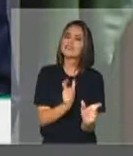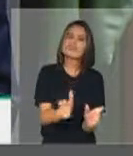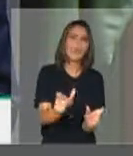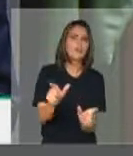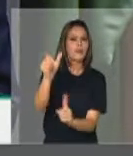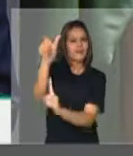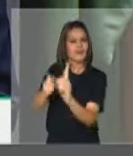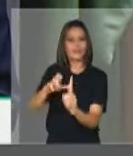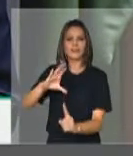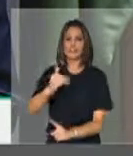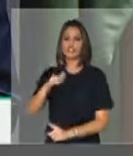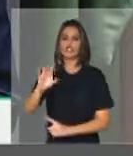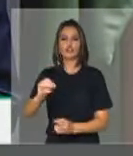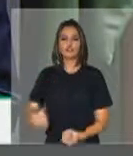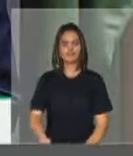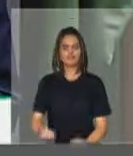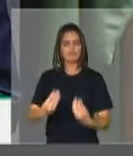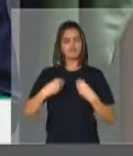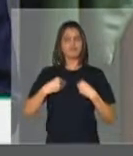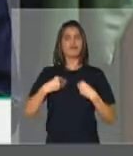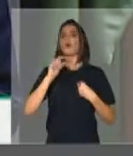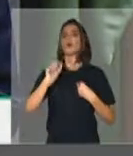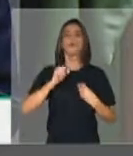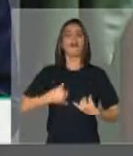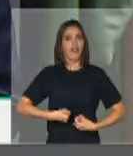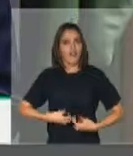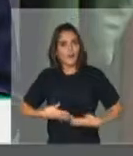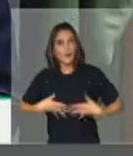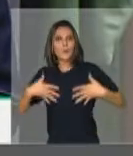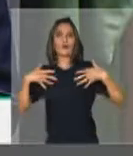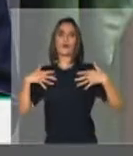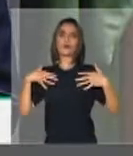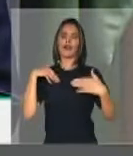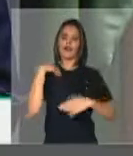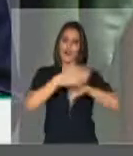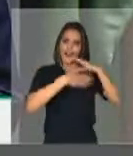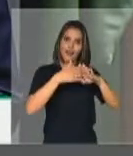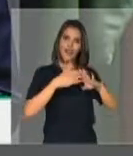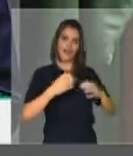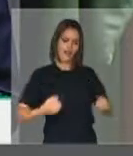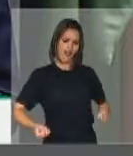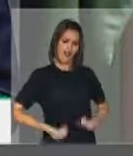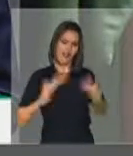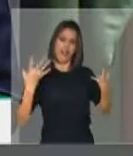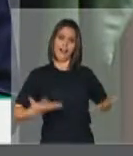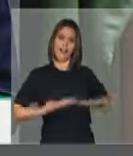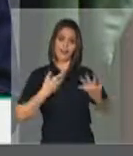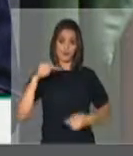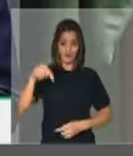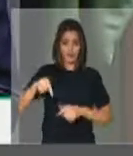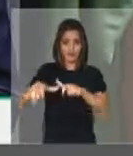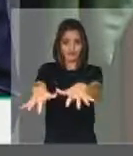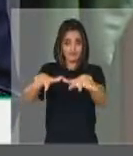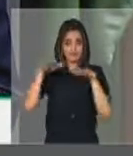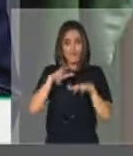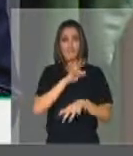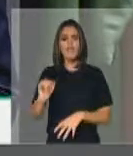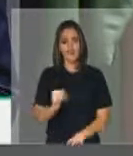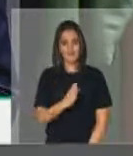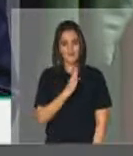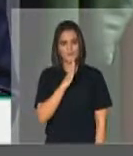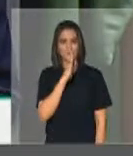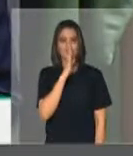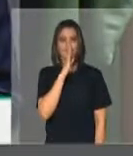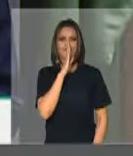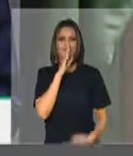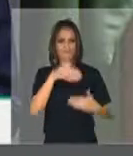reacender, reaquecer os nossos ânimos. Aqui no plenário, Chico Alencar, teremos um profundo silêncio